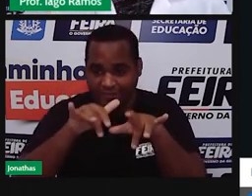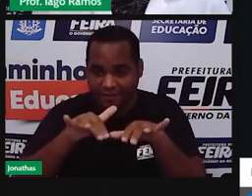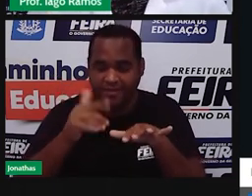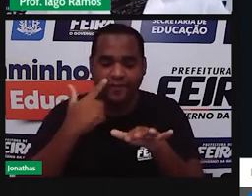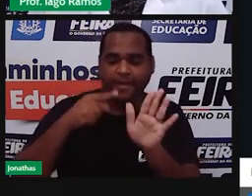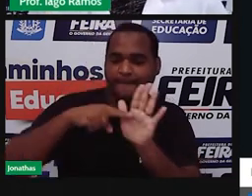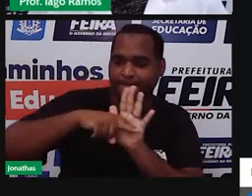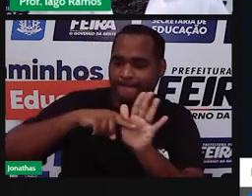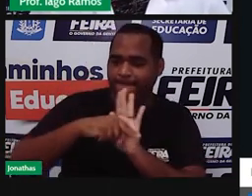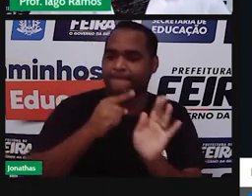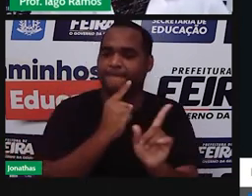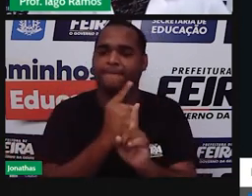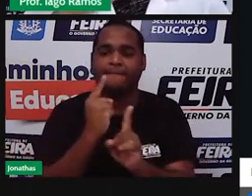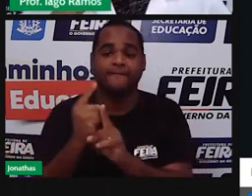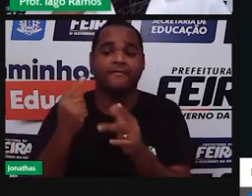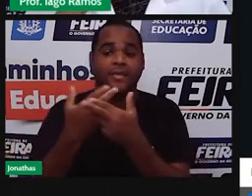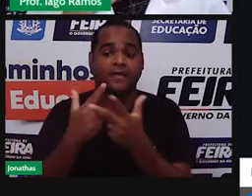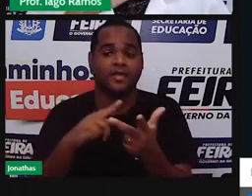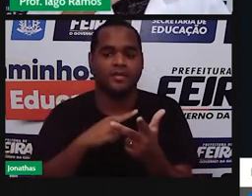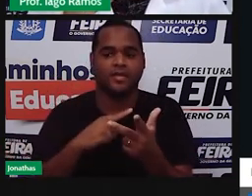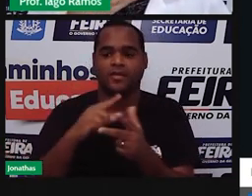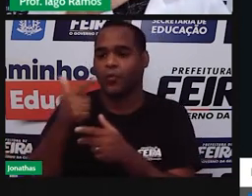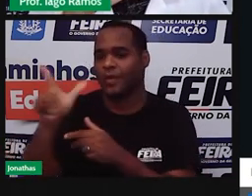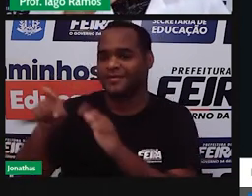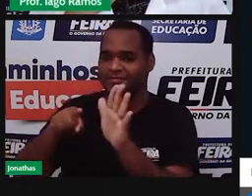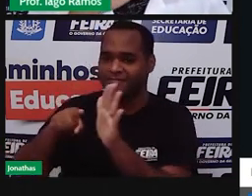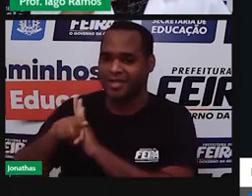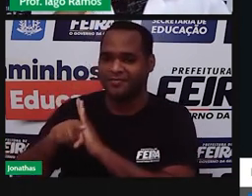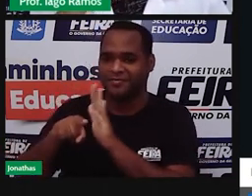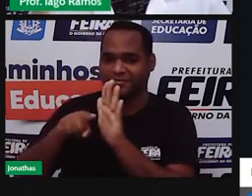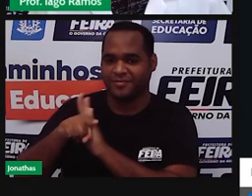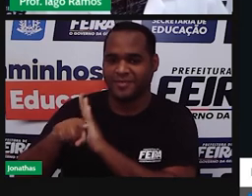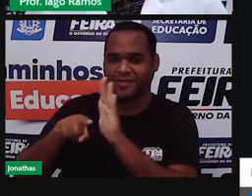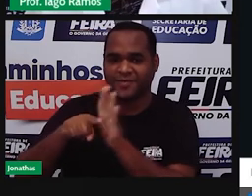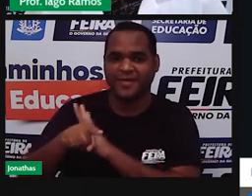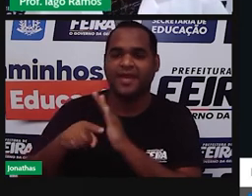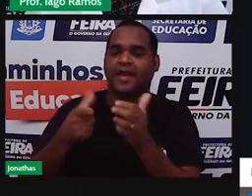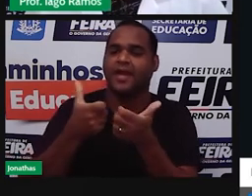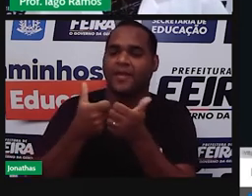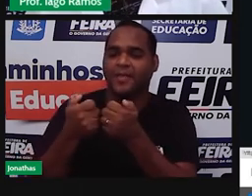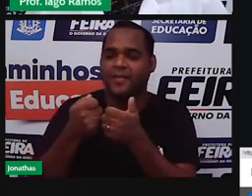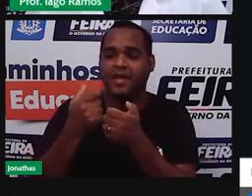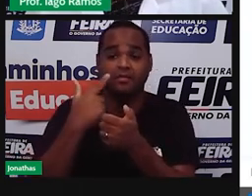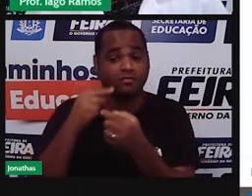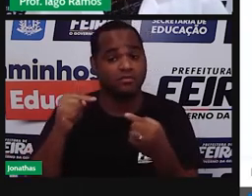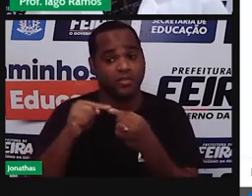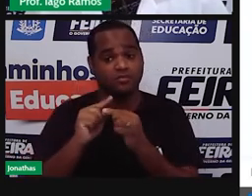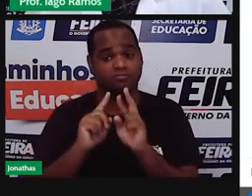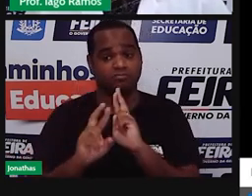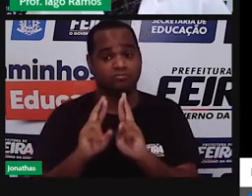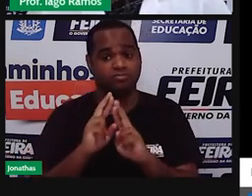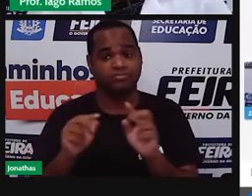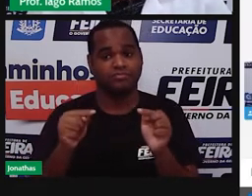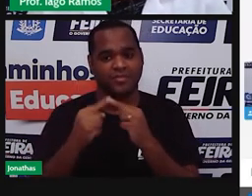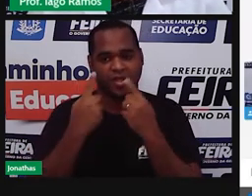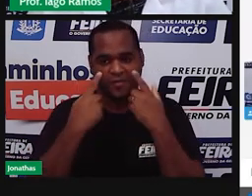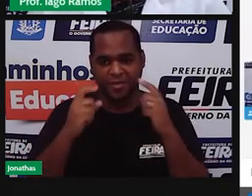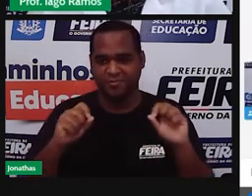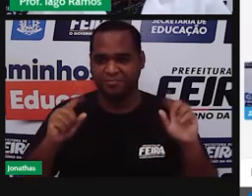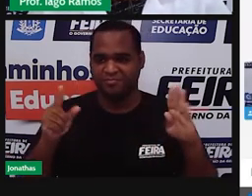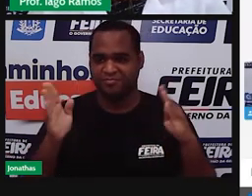você acessar esse link, você vai ser levado para um quiz. O que é um quiz? Um joguinho de perguntas e respostas. Olha